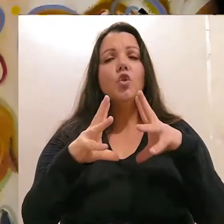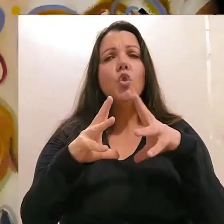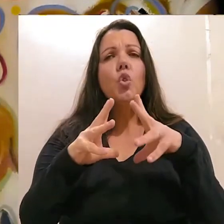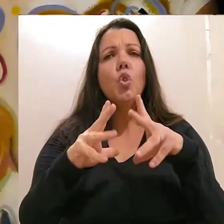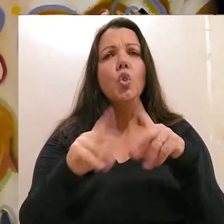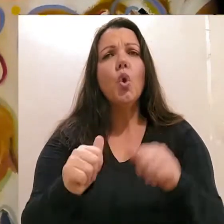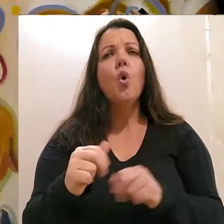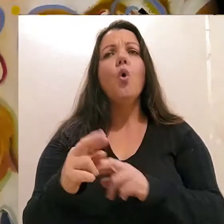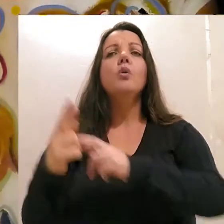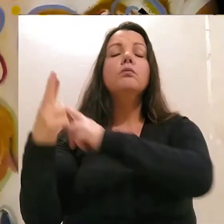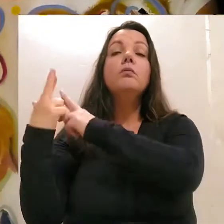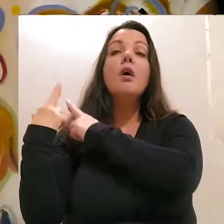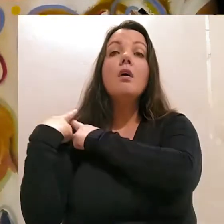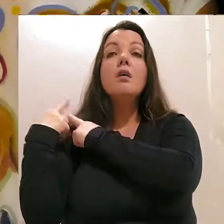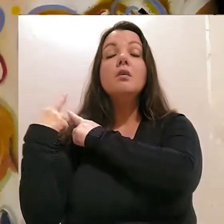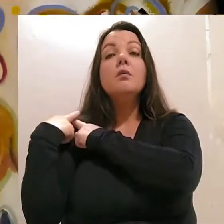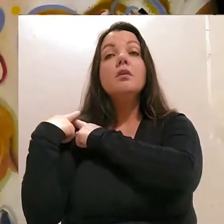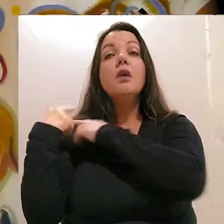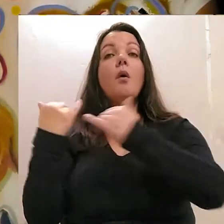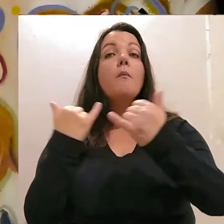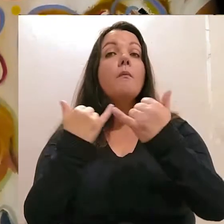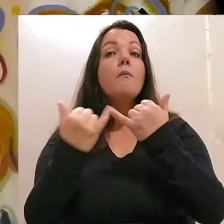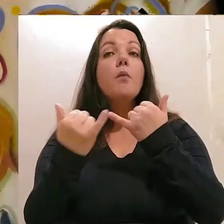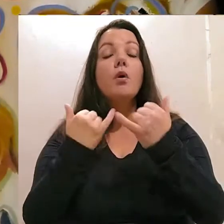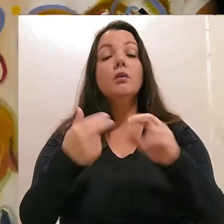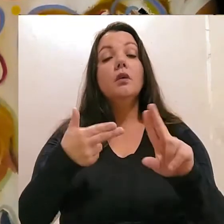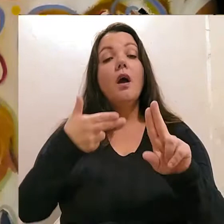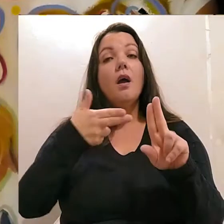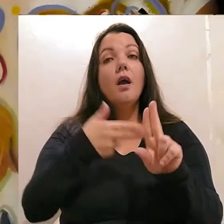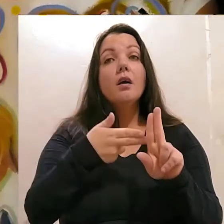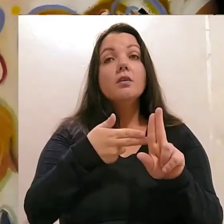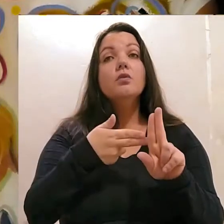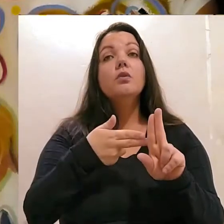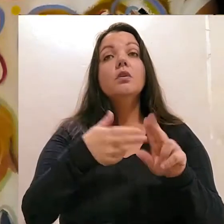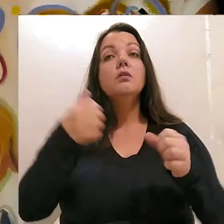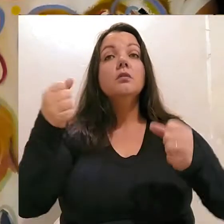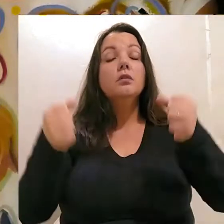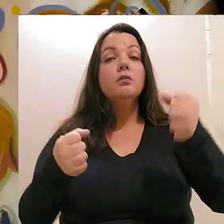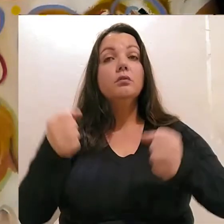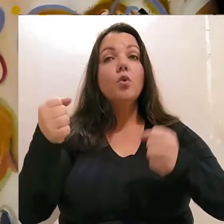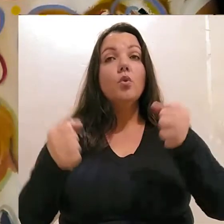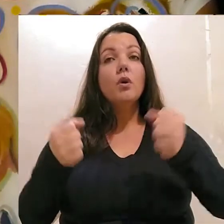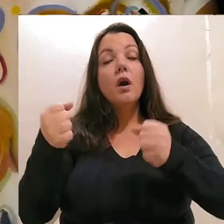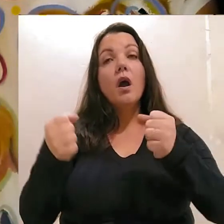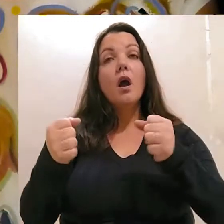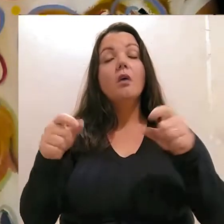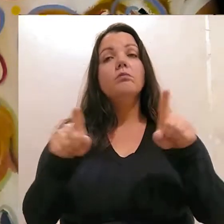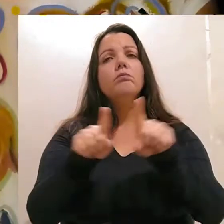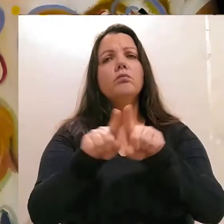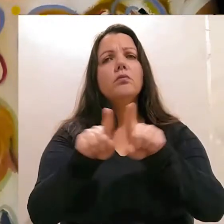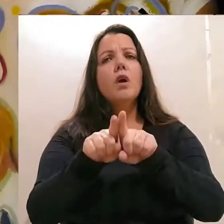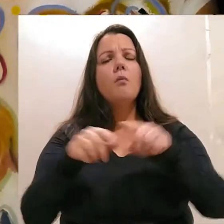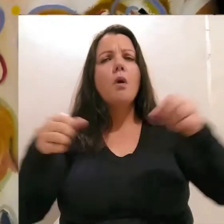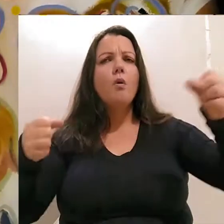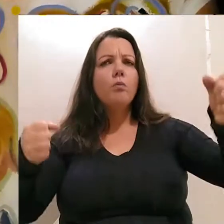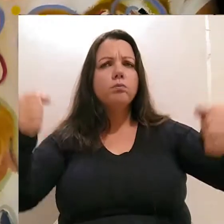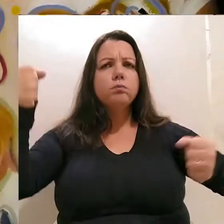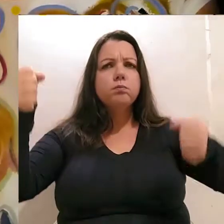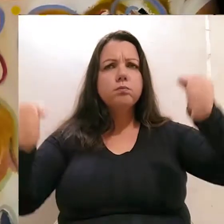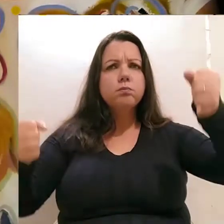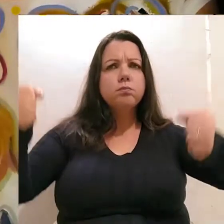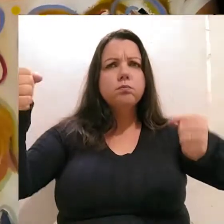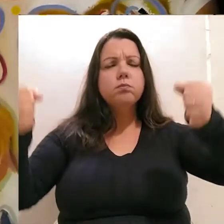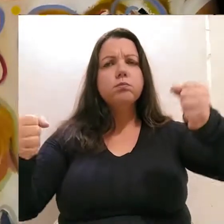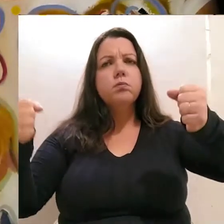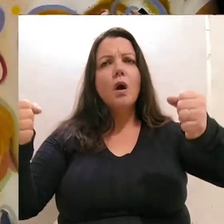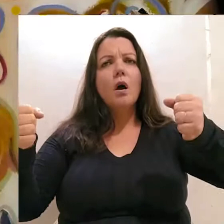gasolina que se coloca nos carros para levar os foliões na compra a coisa de combinar com um caminhoneiro que